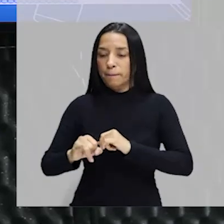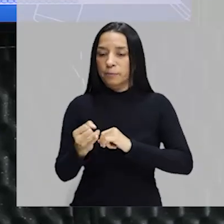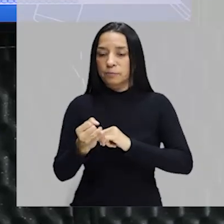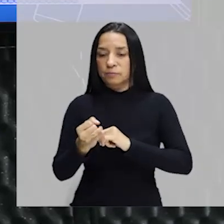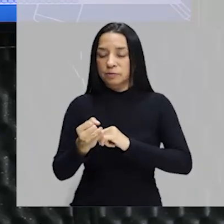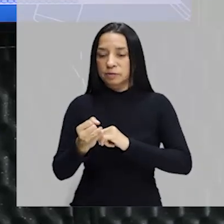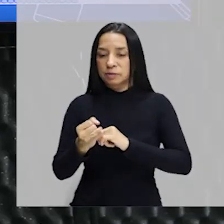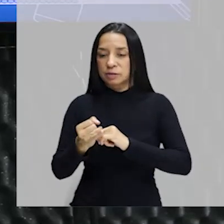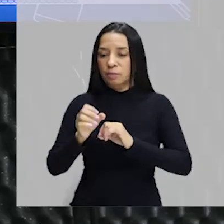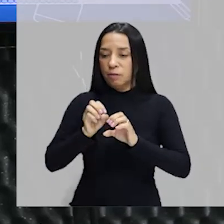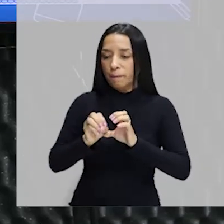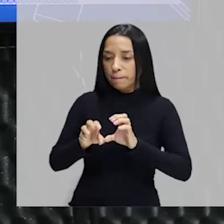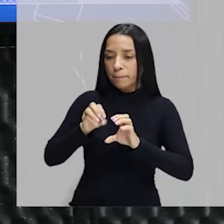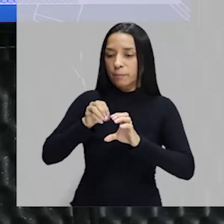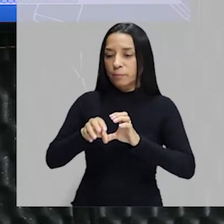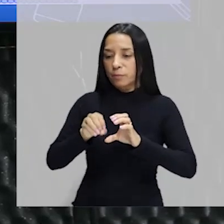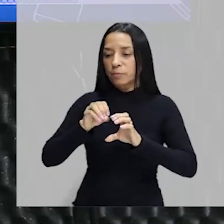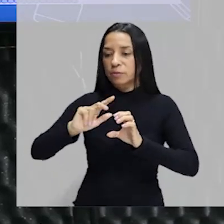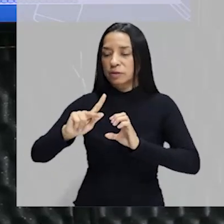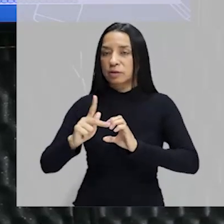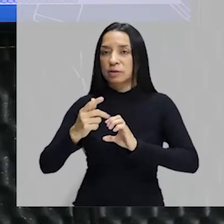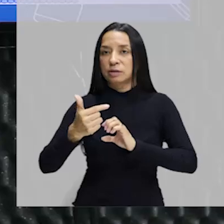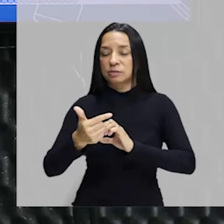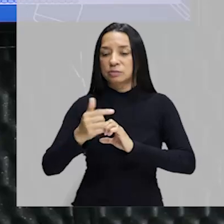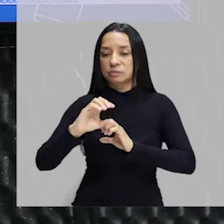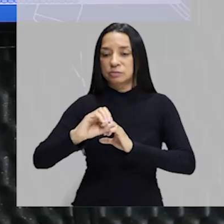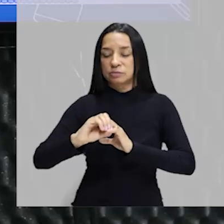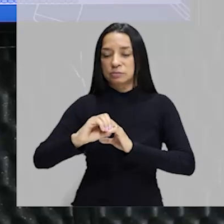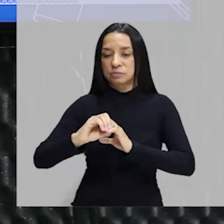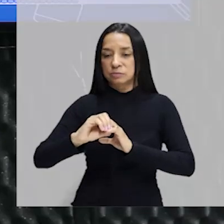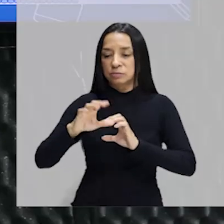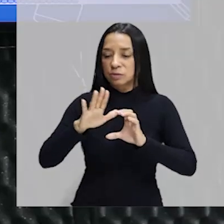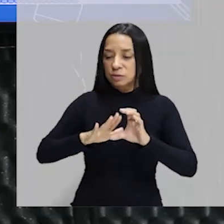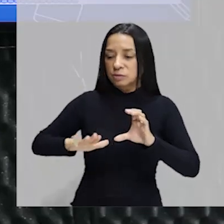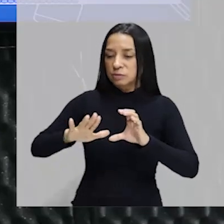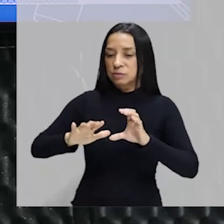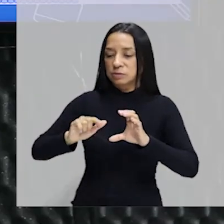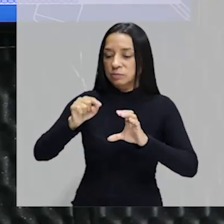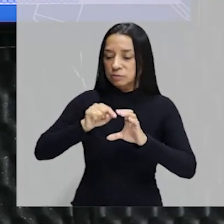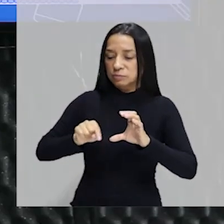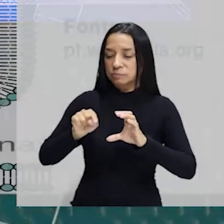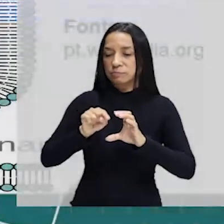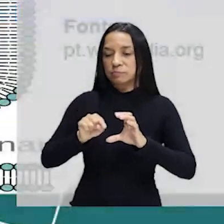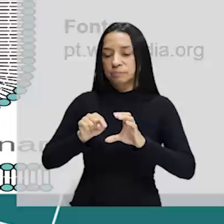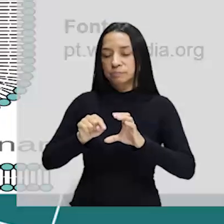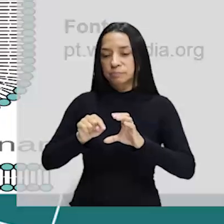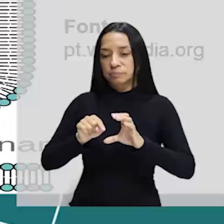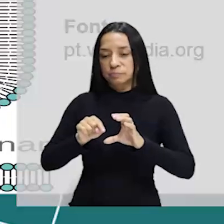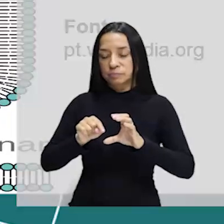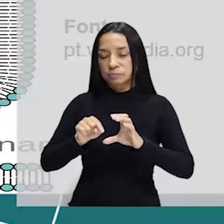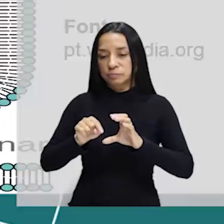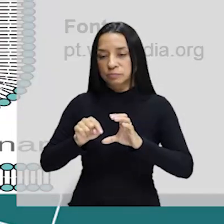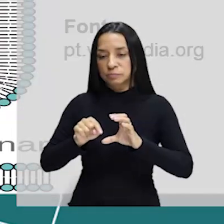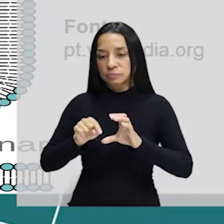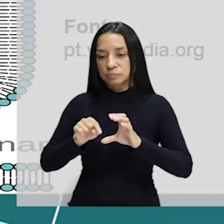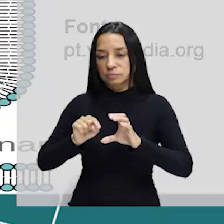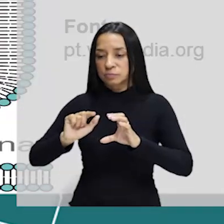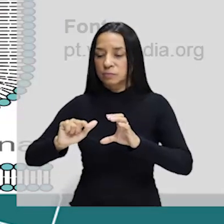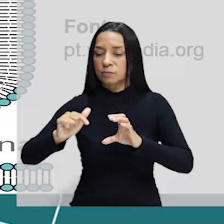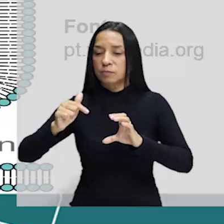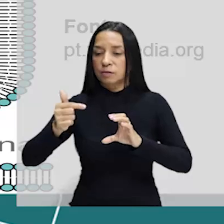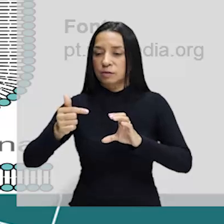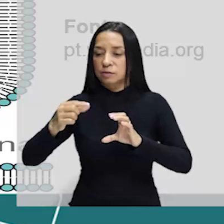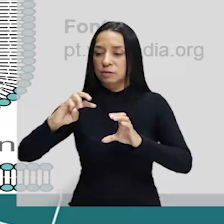energia para bombear hidrogênios desse espaço interno aqui, da matriz mitocondrial, para